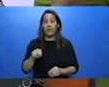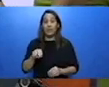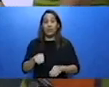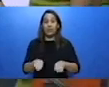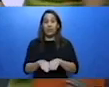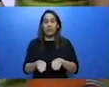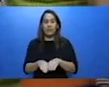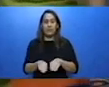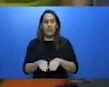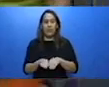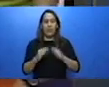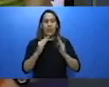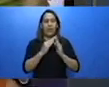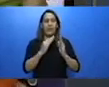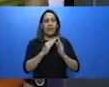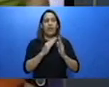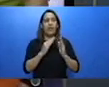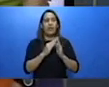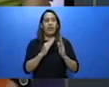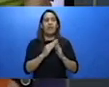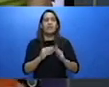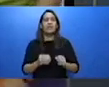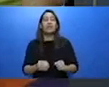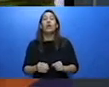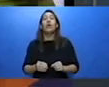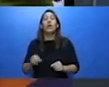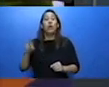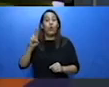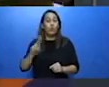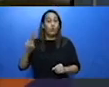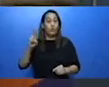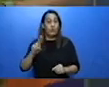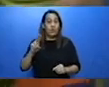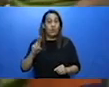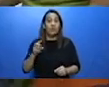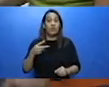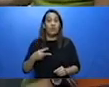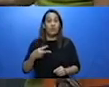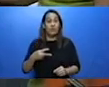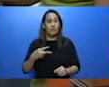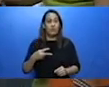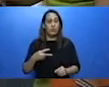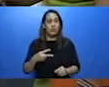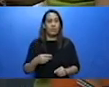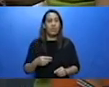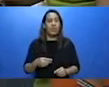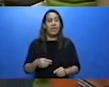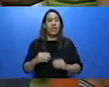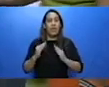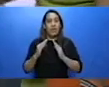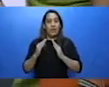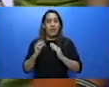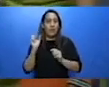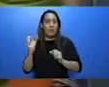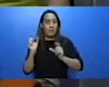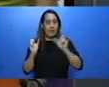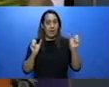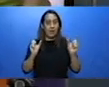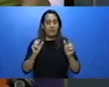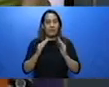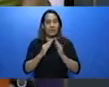a casa era para as duas dividirem. Olha as palavras em destaque: casa